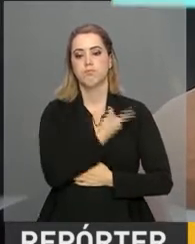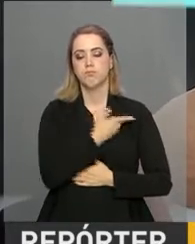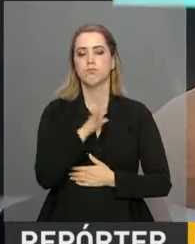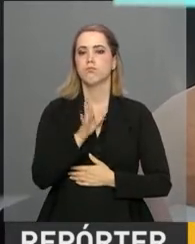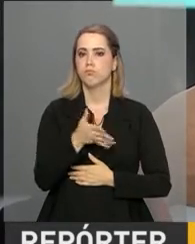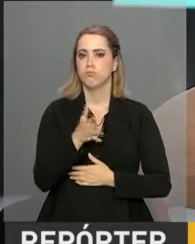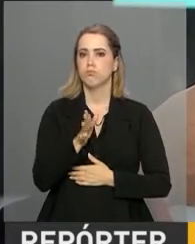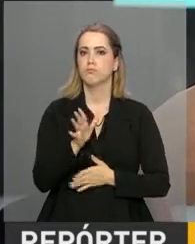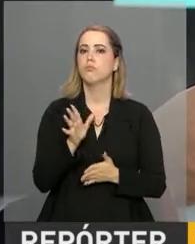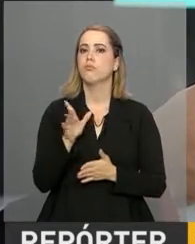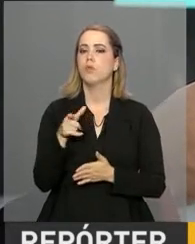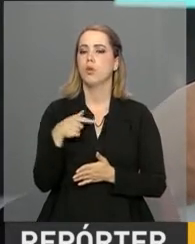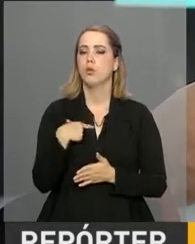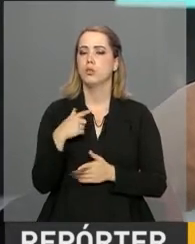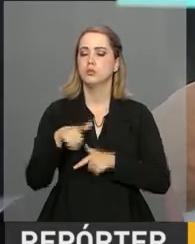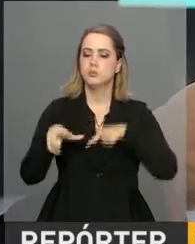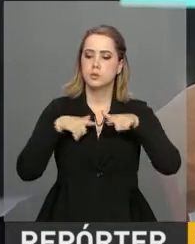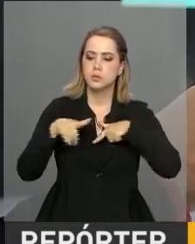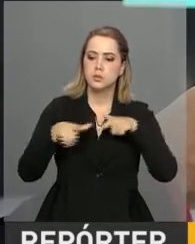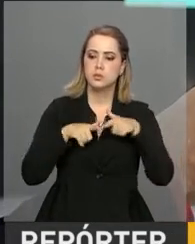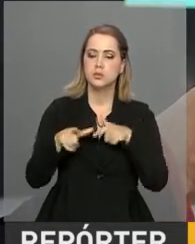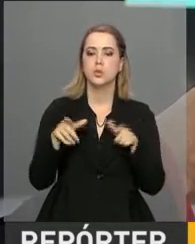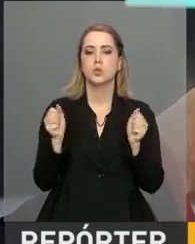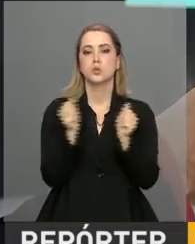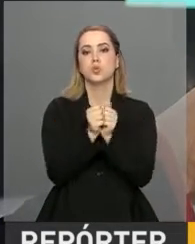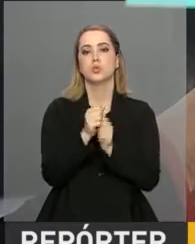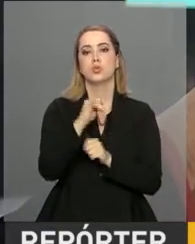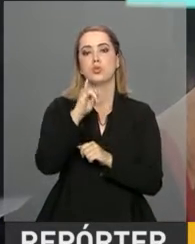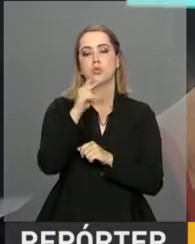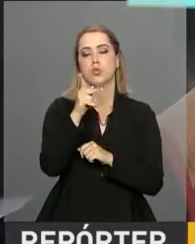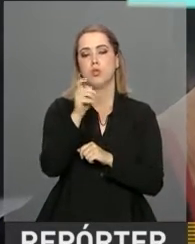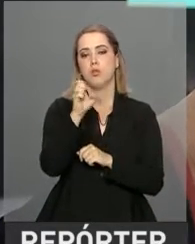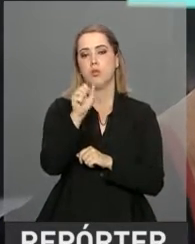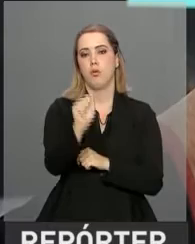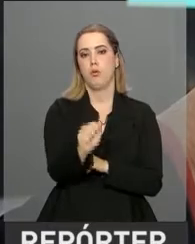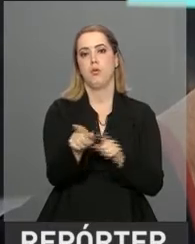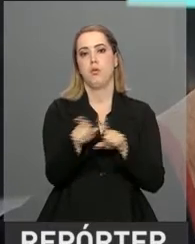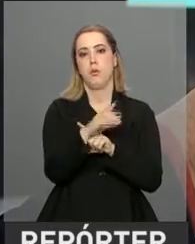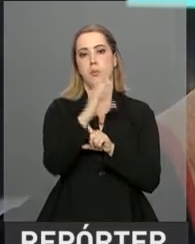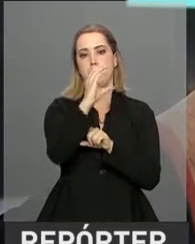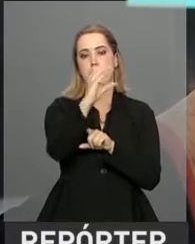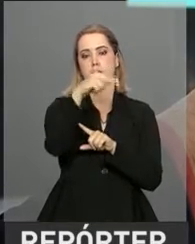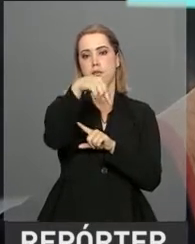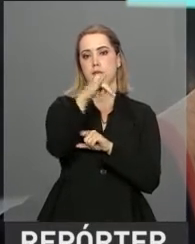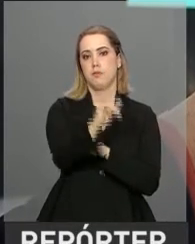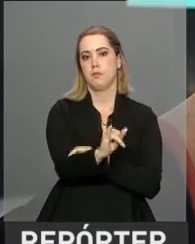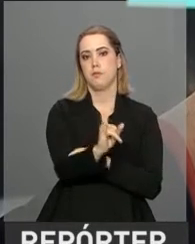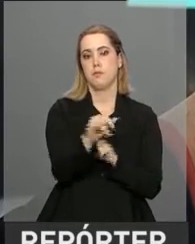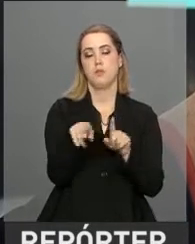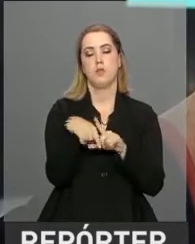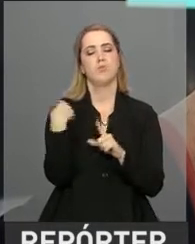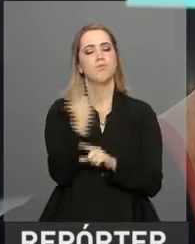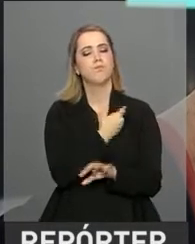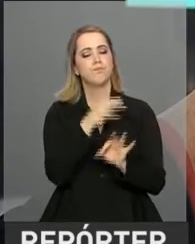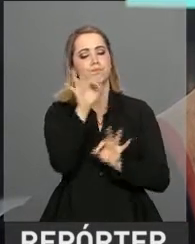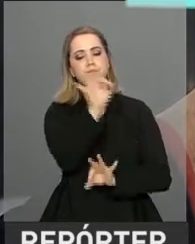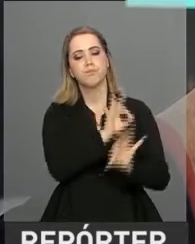tarefa, junto com o IPEA e a CNI, de formatarmos uma metodologia